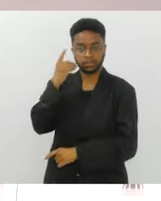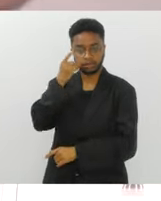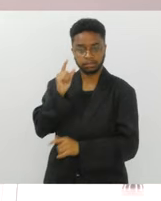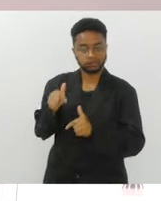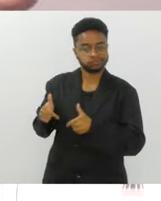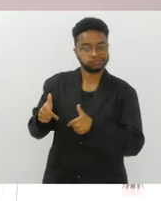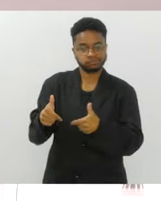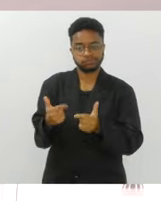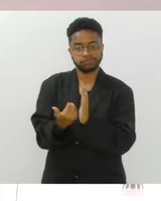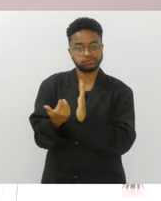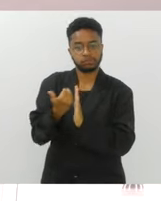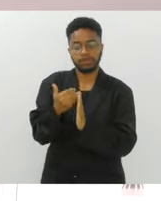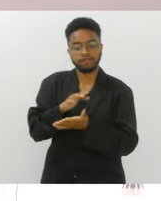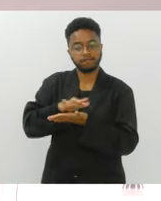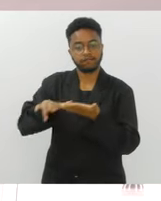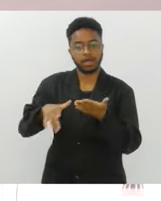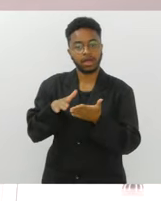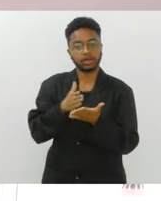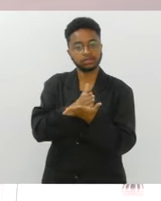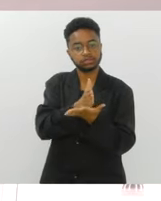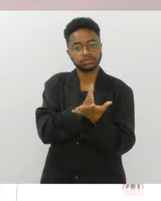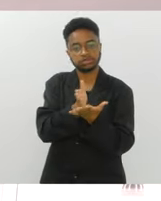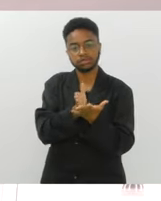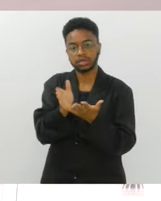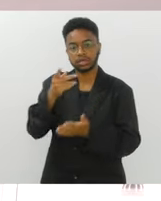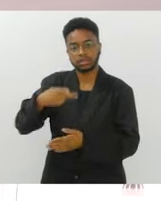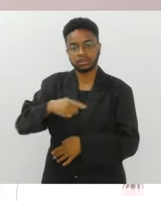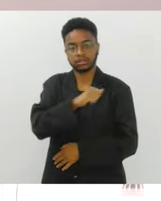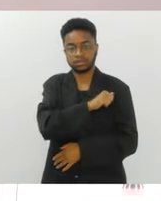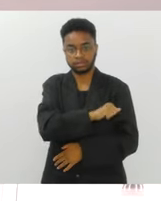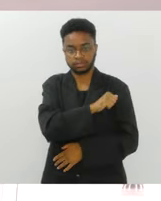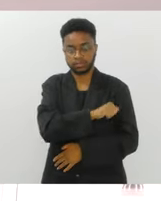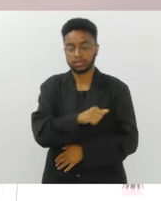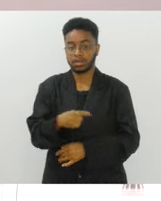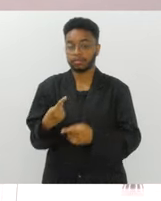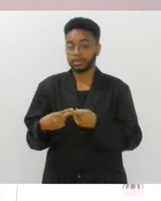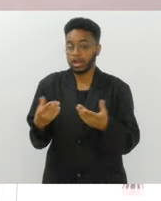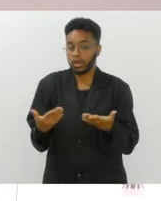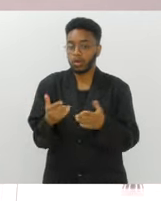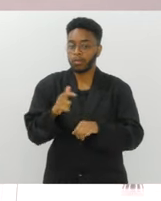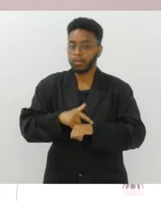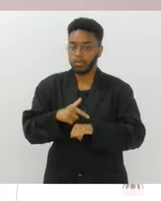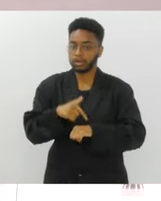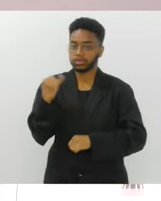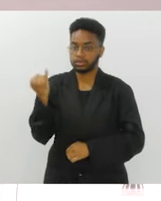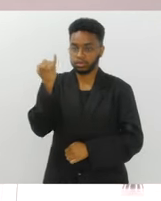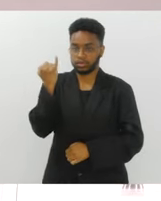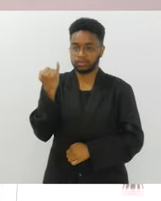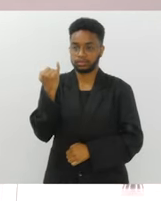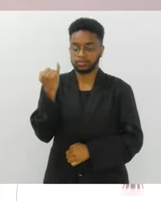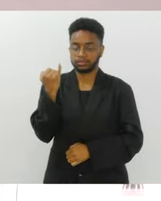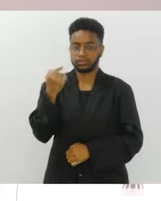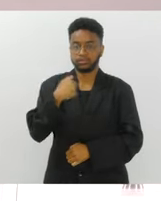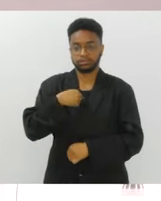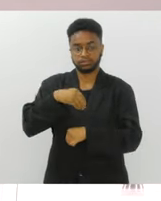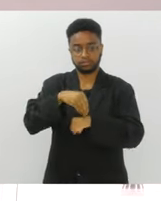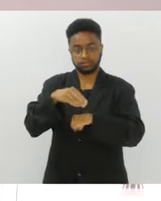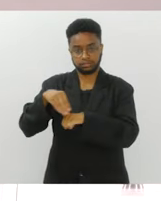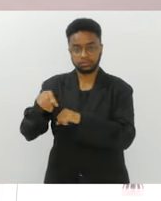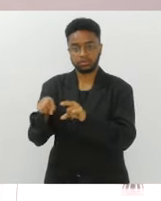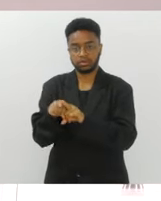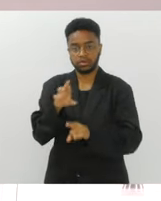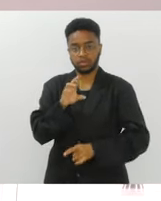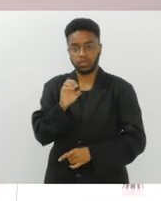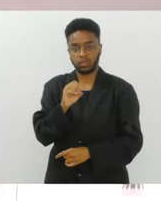e nas diversas regiões do nosso Estado, que é um momento determinante. E aí digo ao Rodrigo, que está